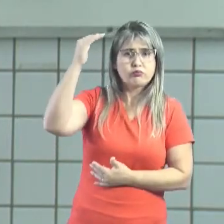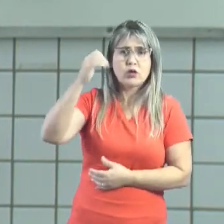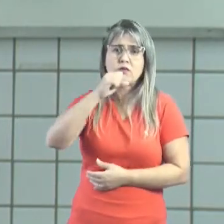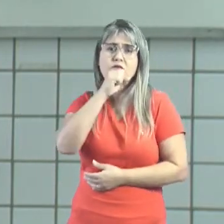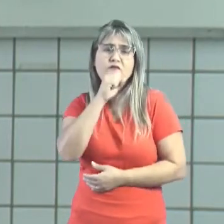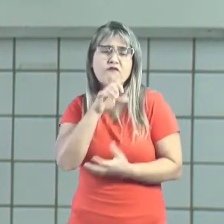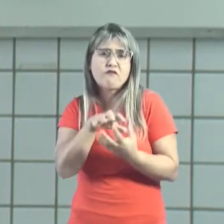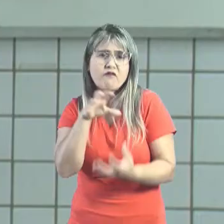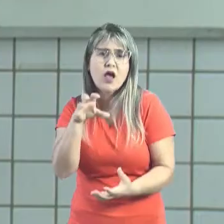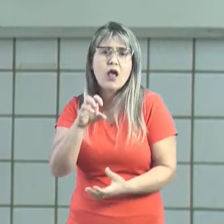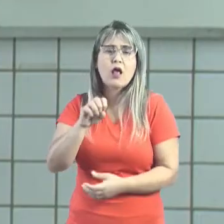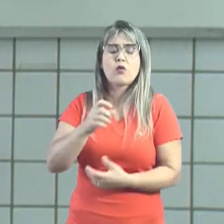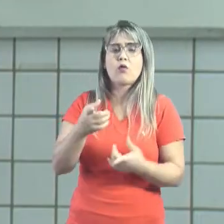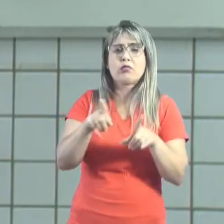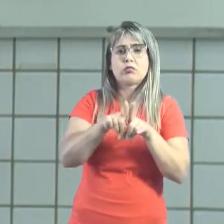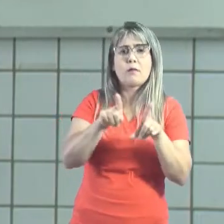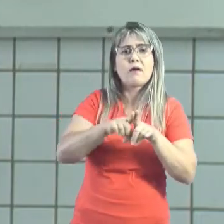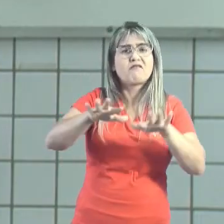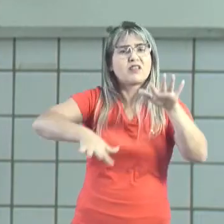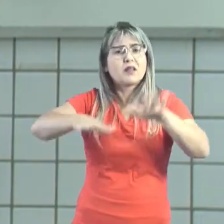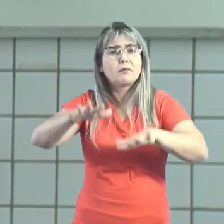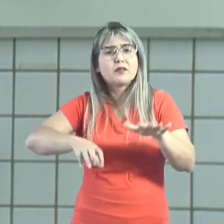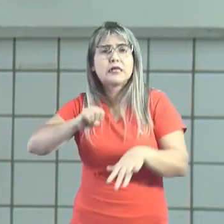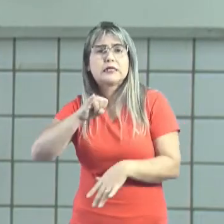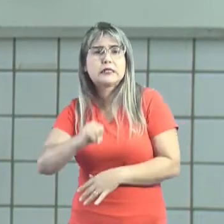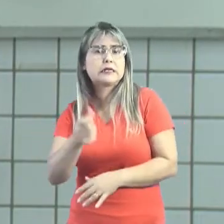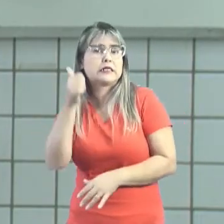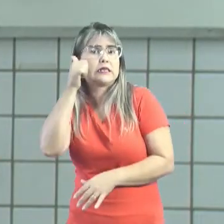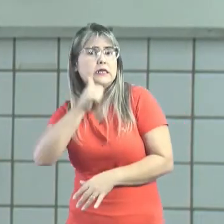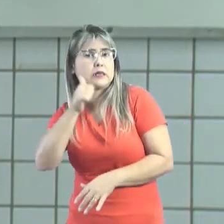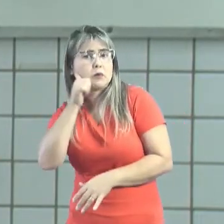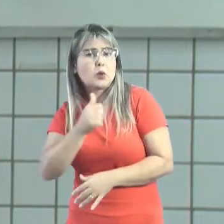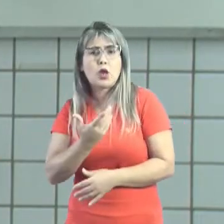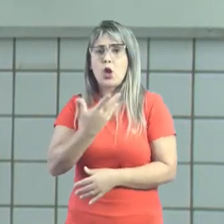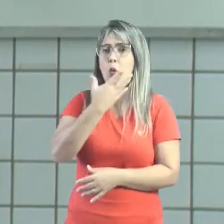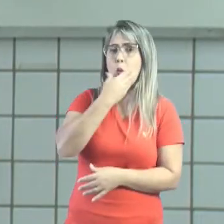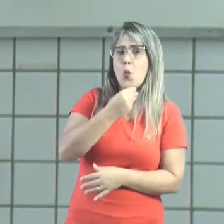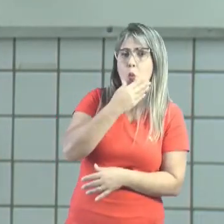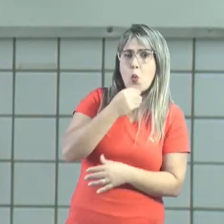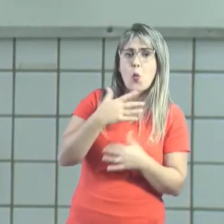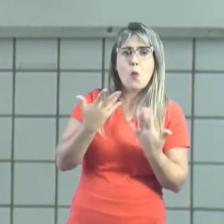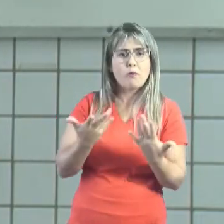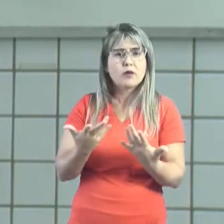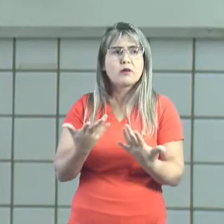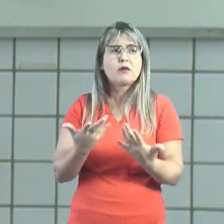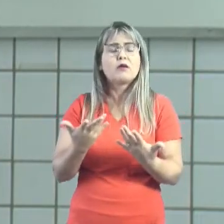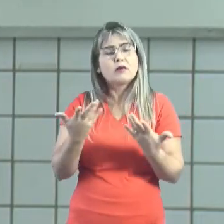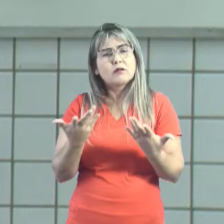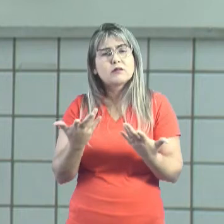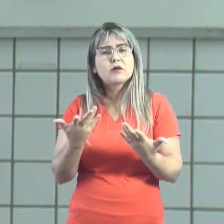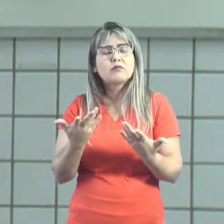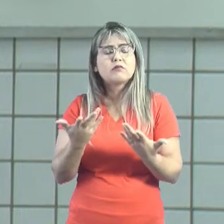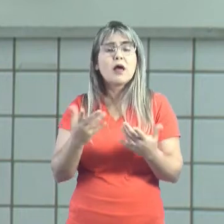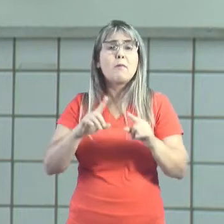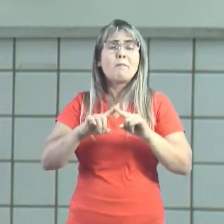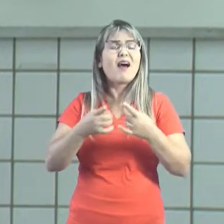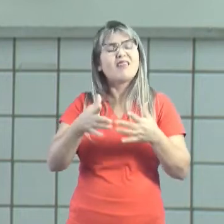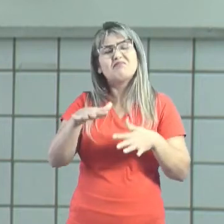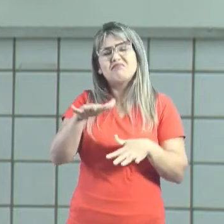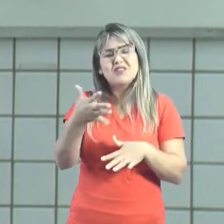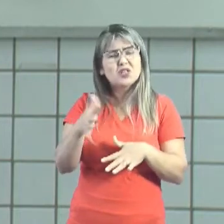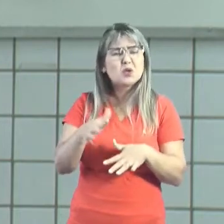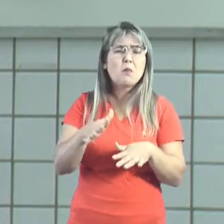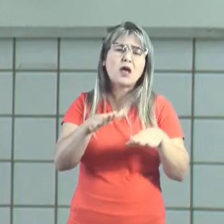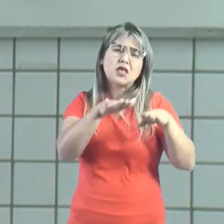ou se é mulher, para que nós possamos analisar esses batimentos cardíacos, tá bom? Então, mas no geral, em média,